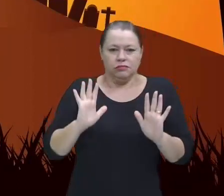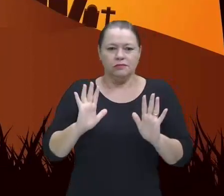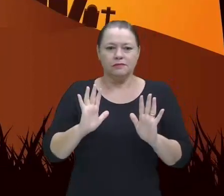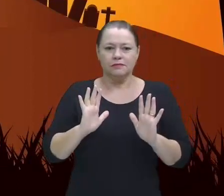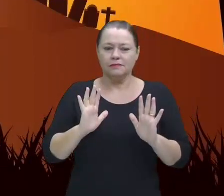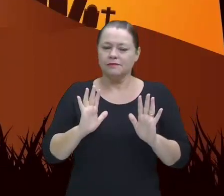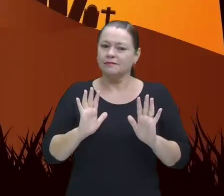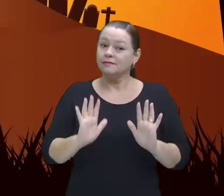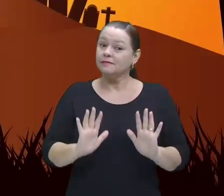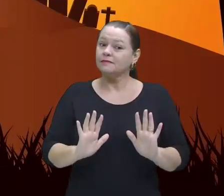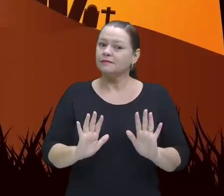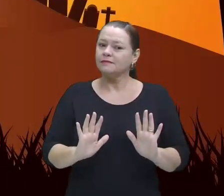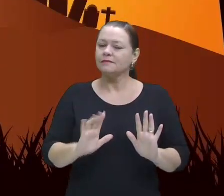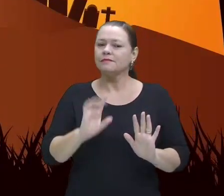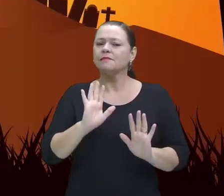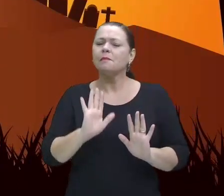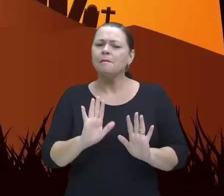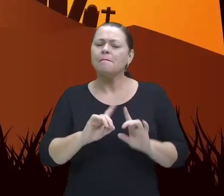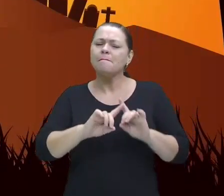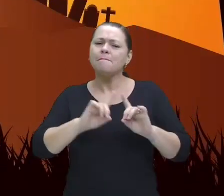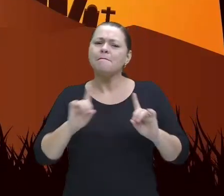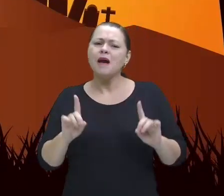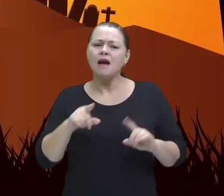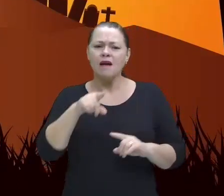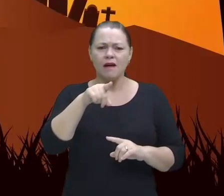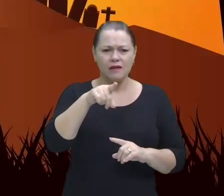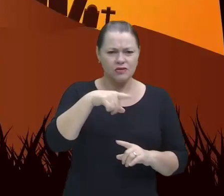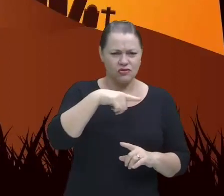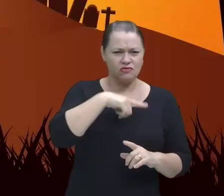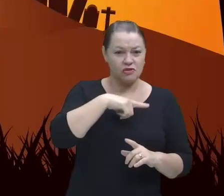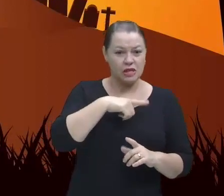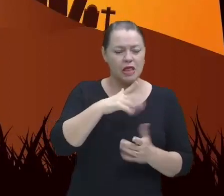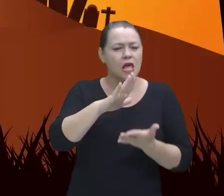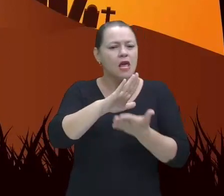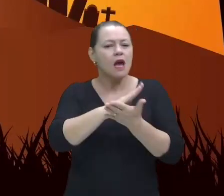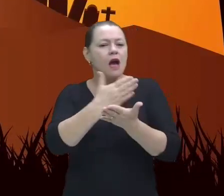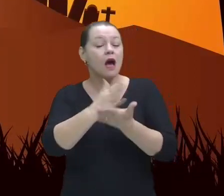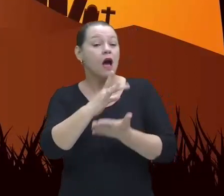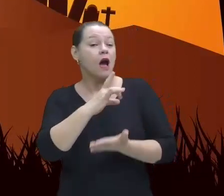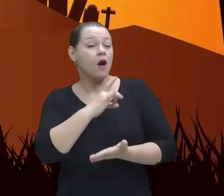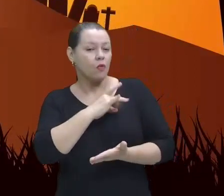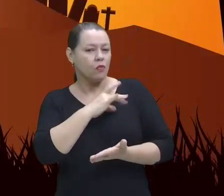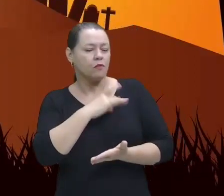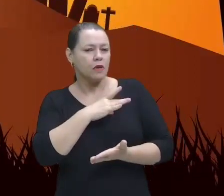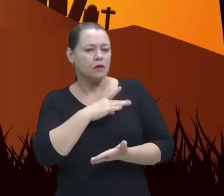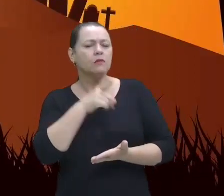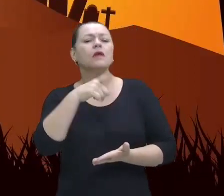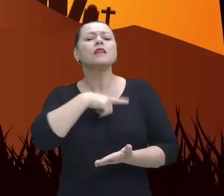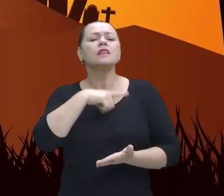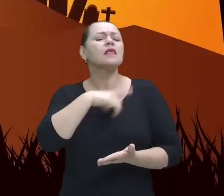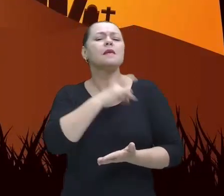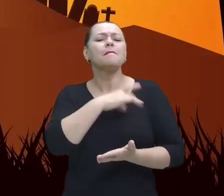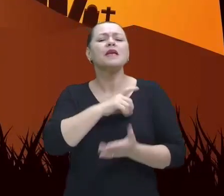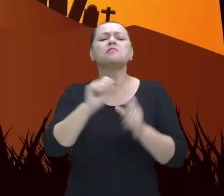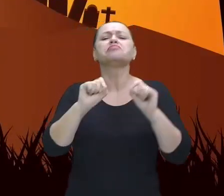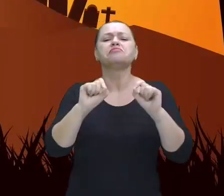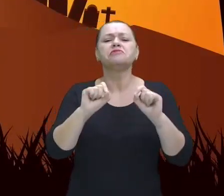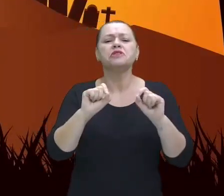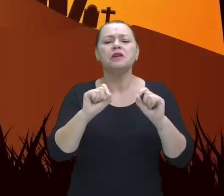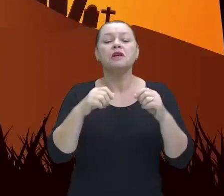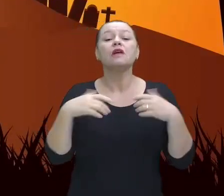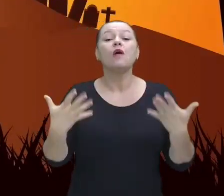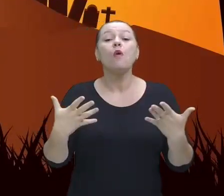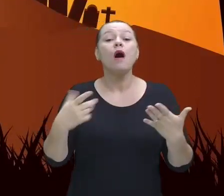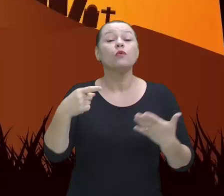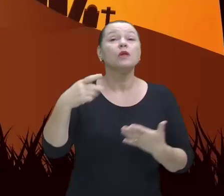Então, vem me falar. Você tem algum medo? Você tem medo de quê? Qual é